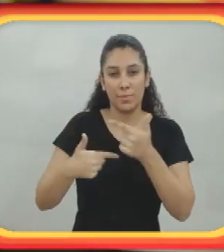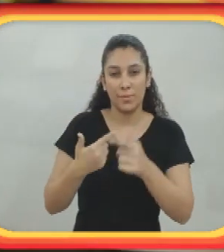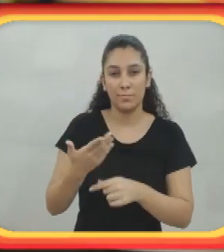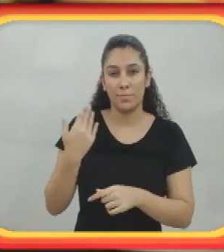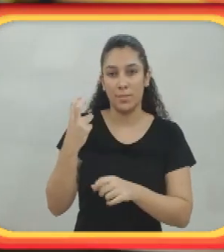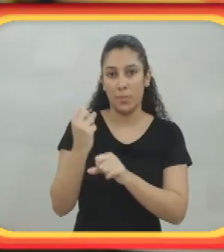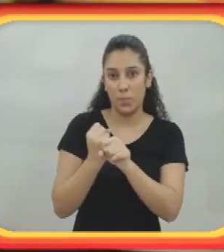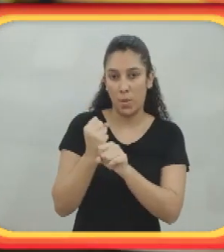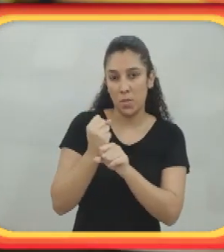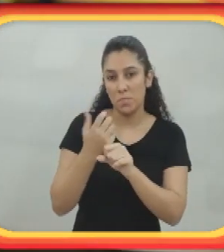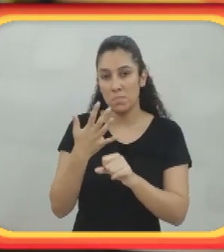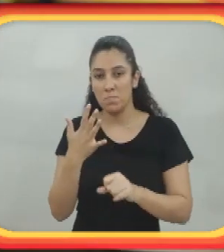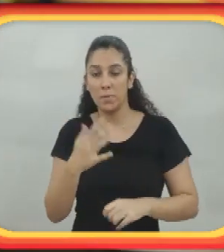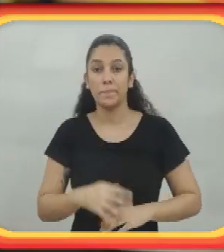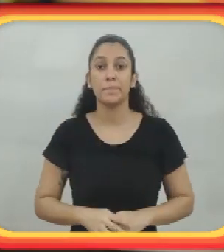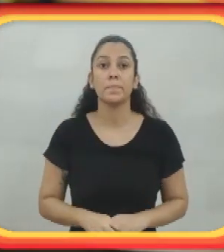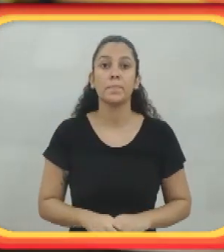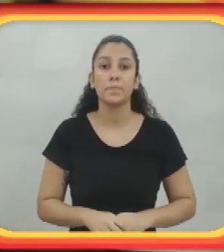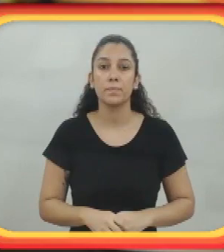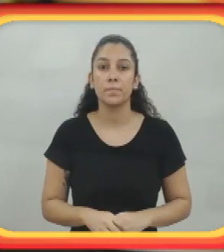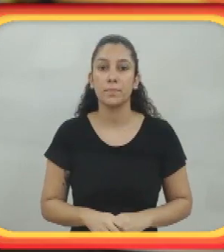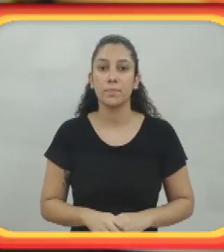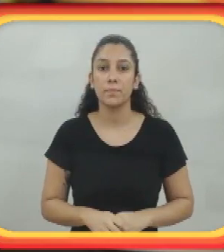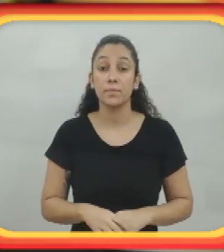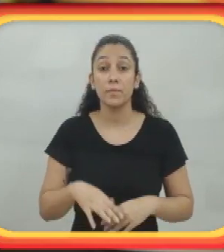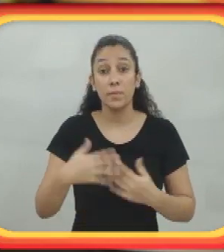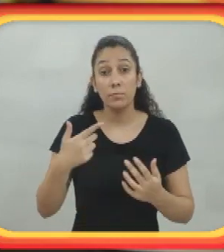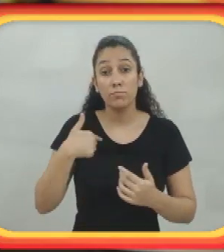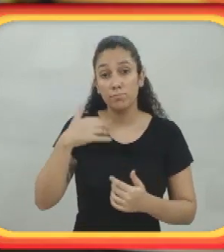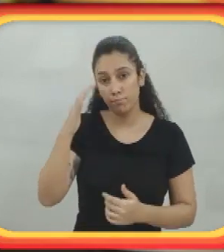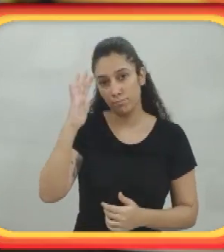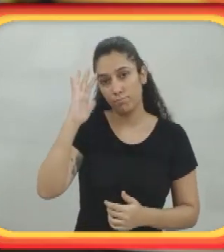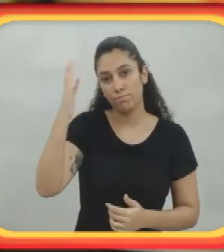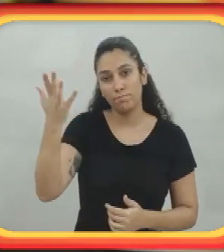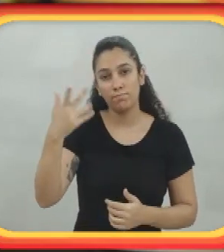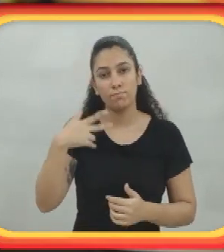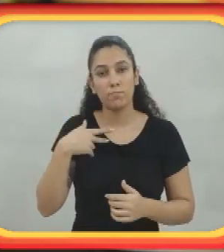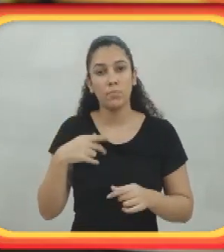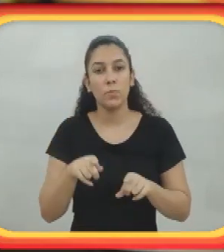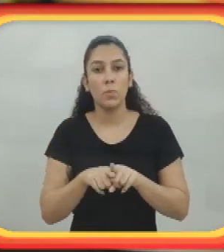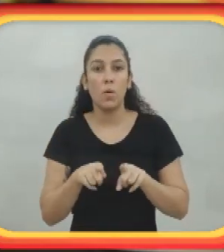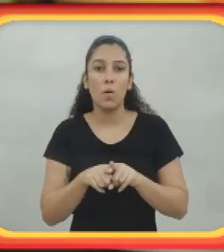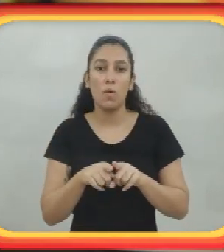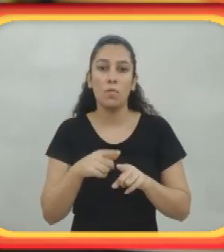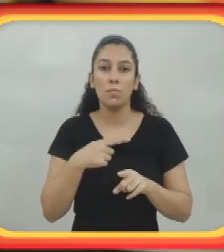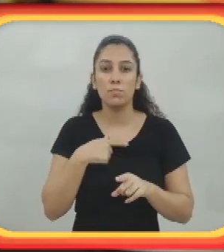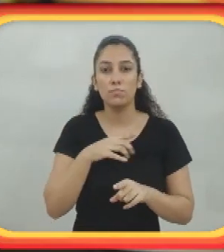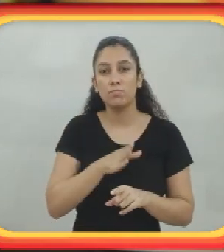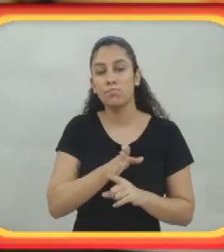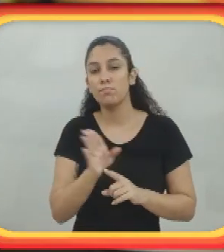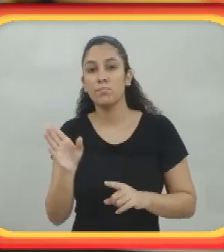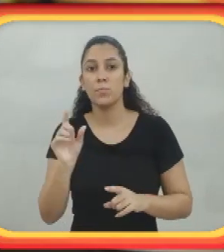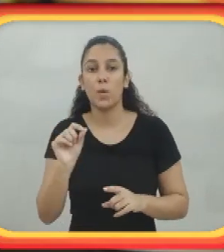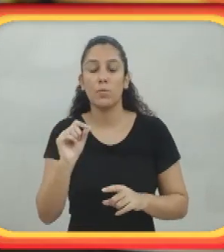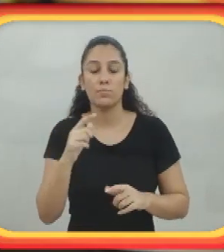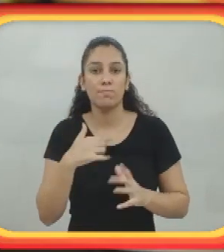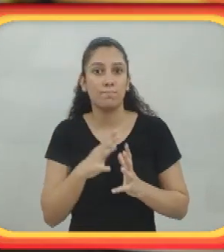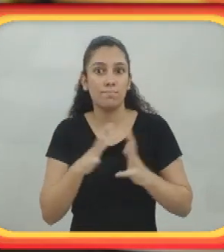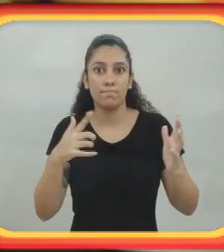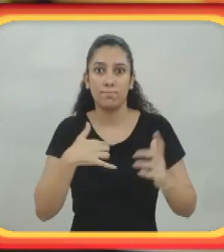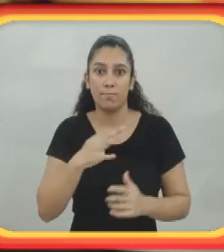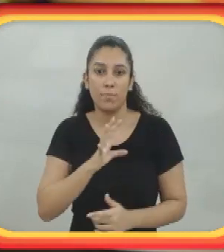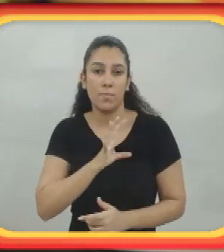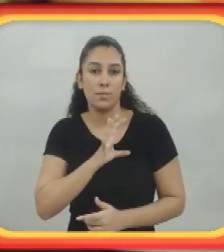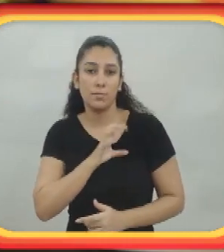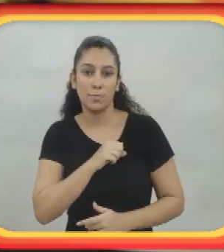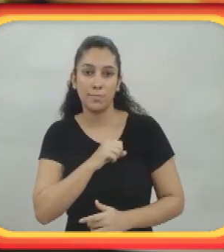ator. Bom, eu, apesar de jornalista, nunca atuei na área,